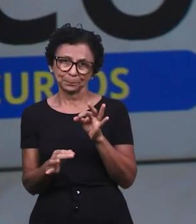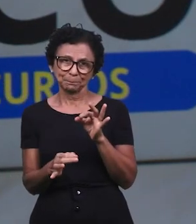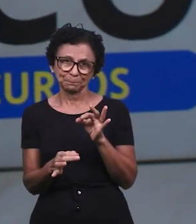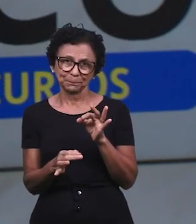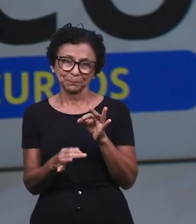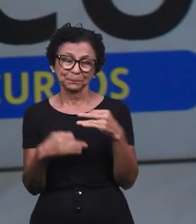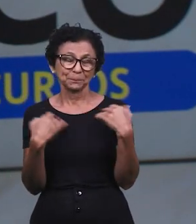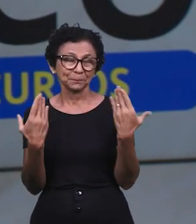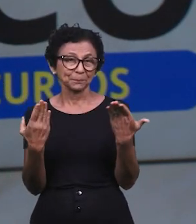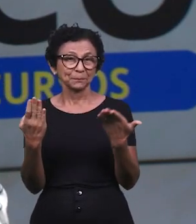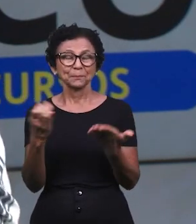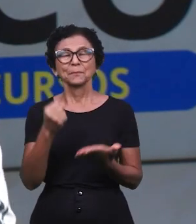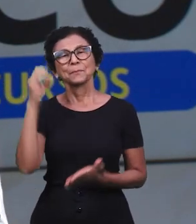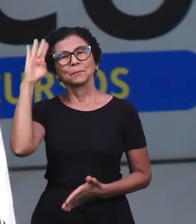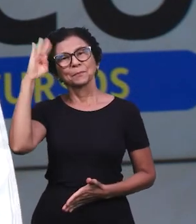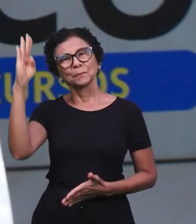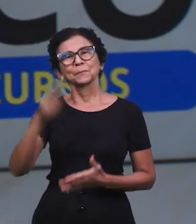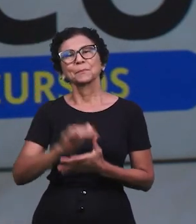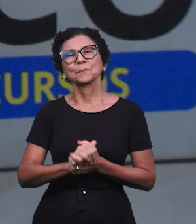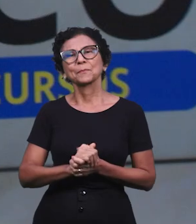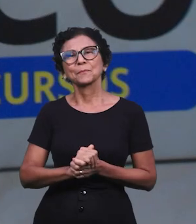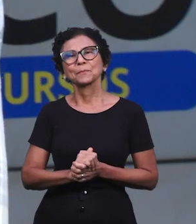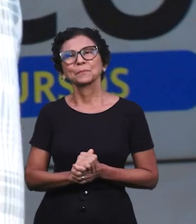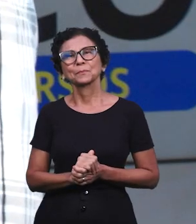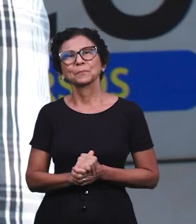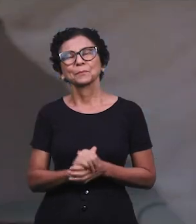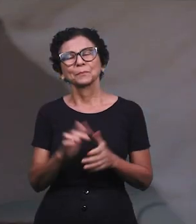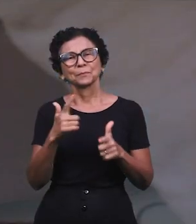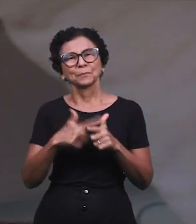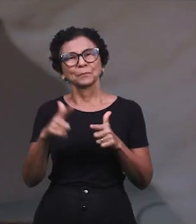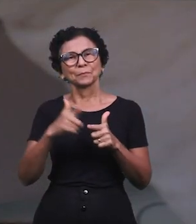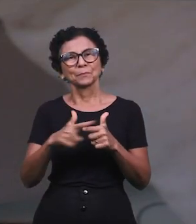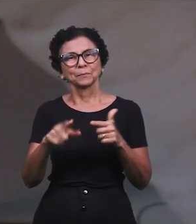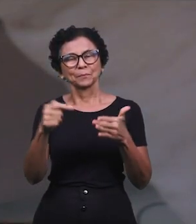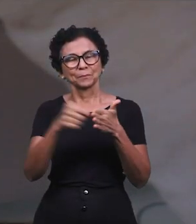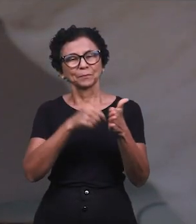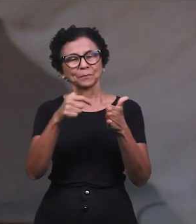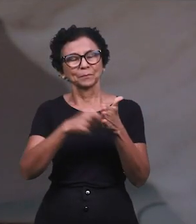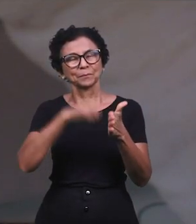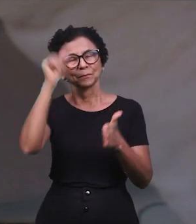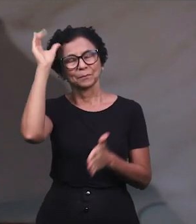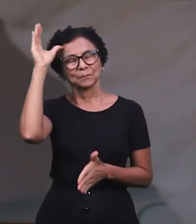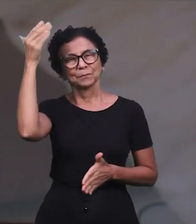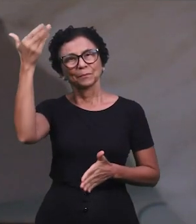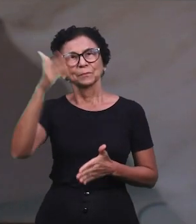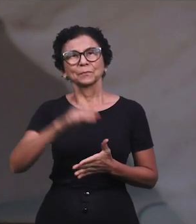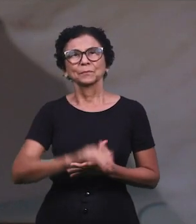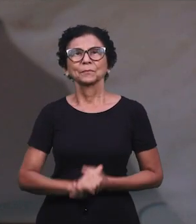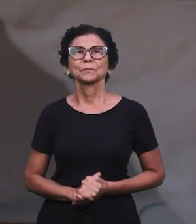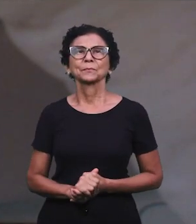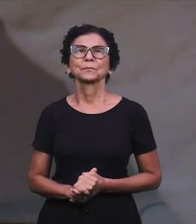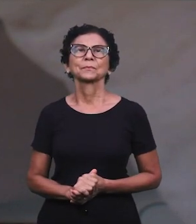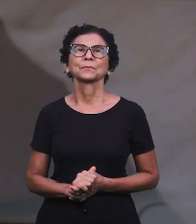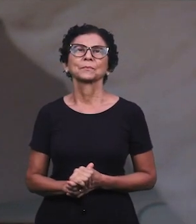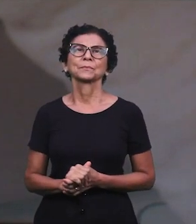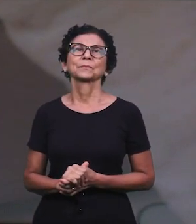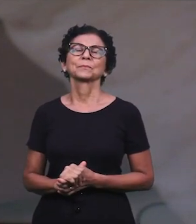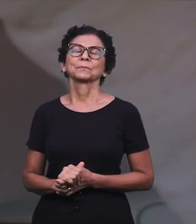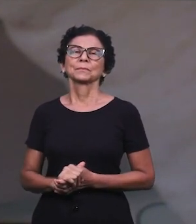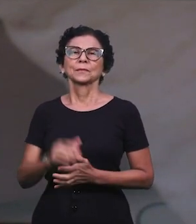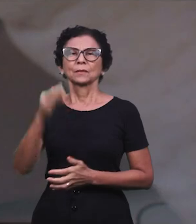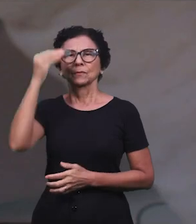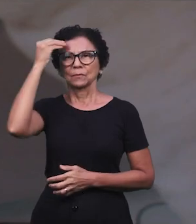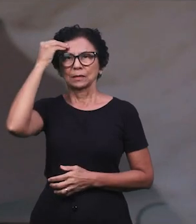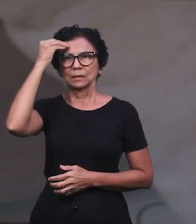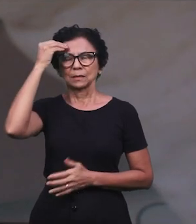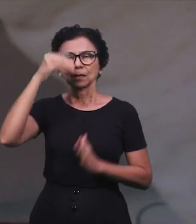fundamental que você o quê? Resolva questões. Então, ó, conhecer o estilo da banca, reforçar e